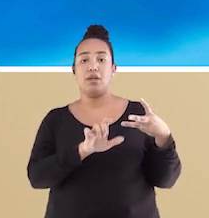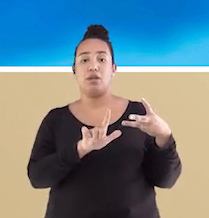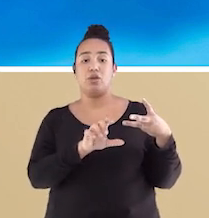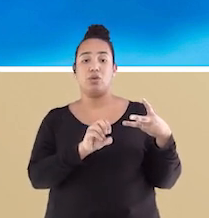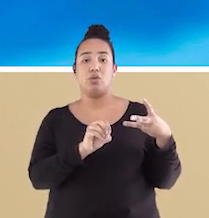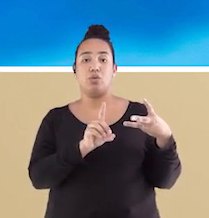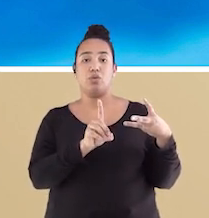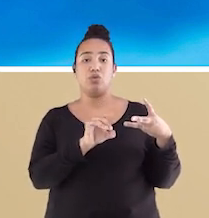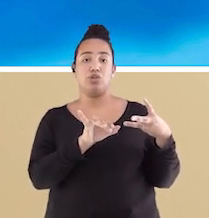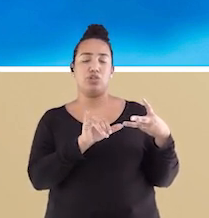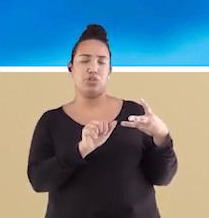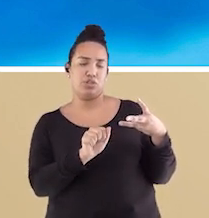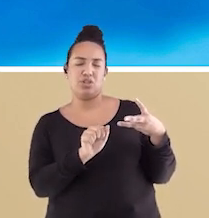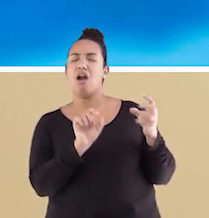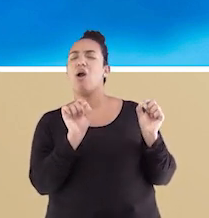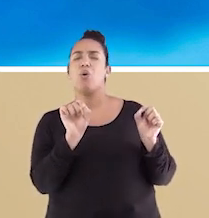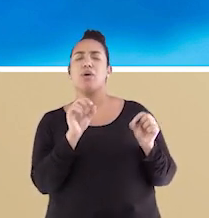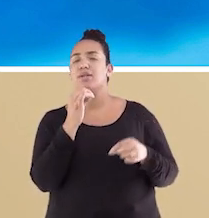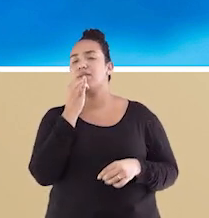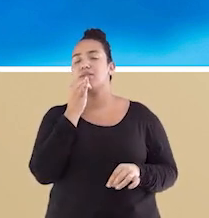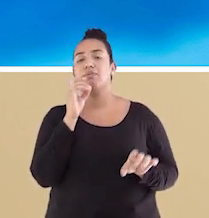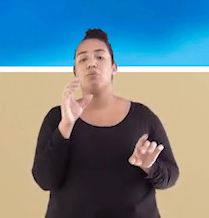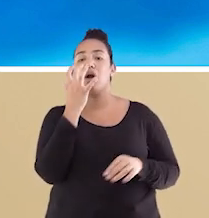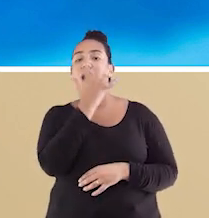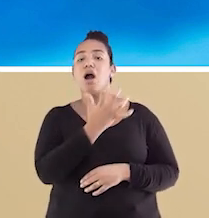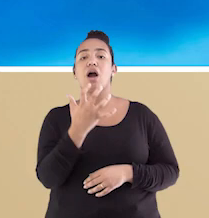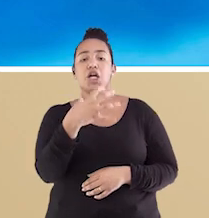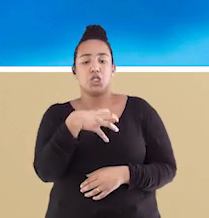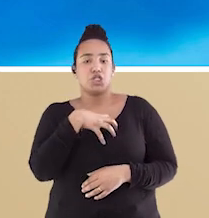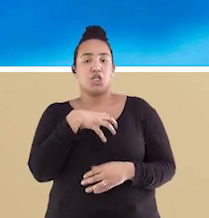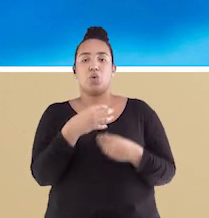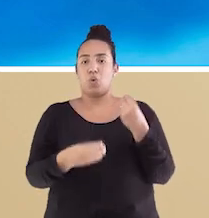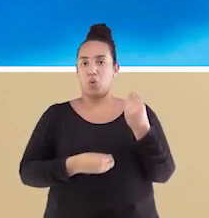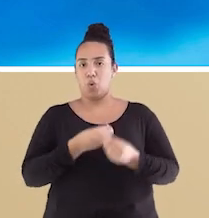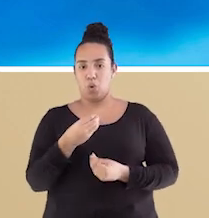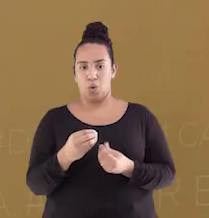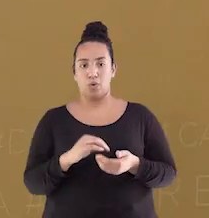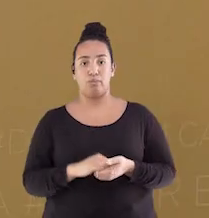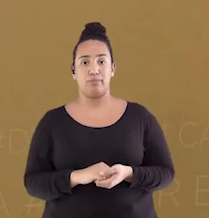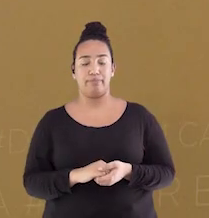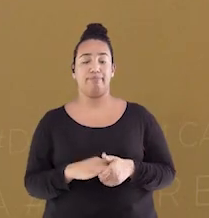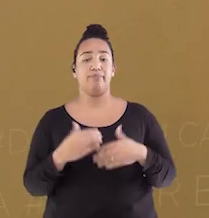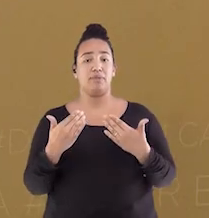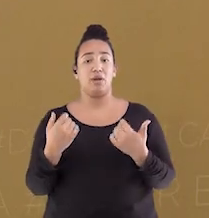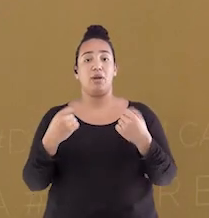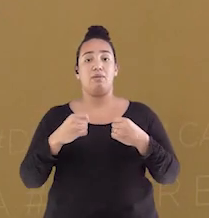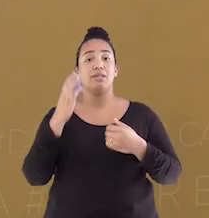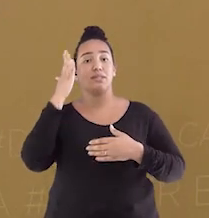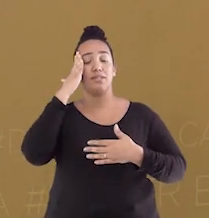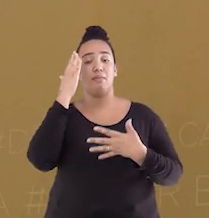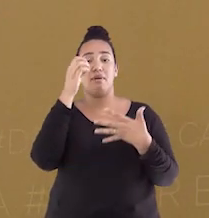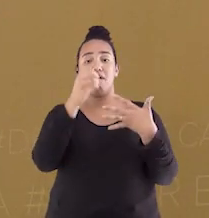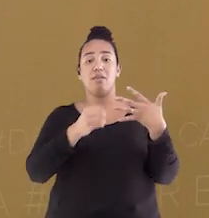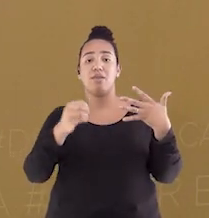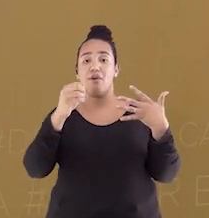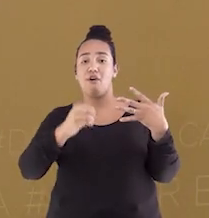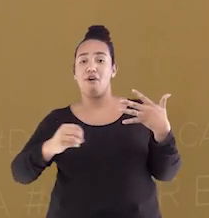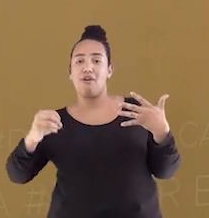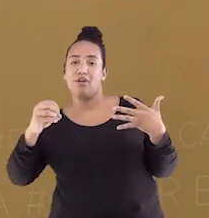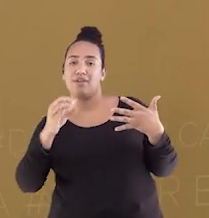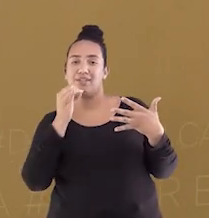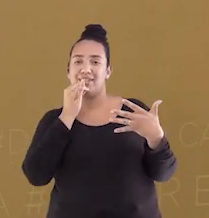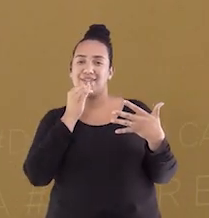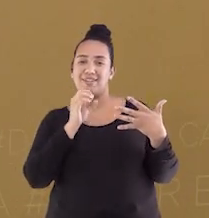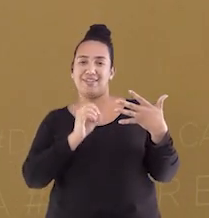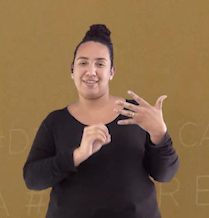cantar. A melodia é definida com uma nota depois da outra, como por exemplo, Dó, Ré,